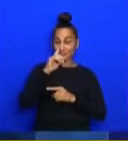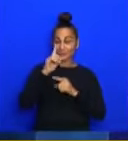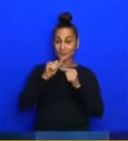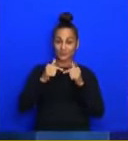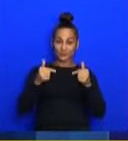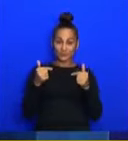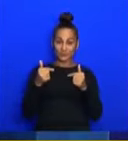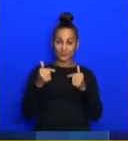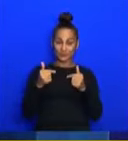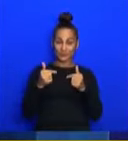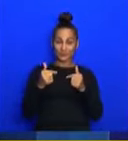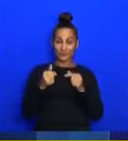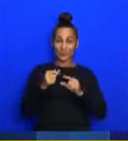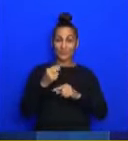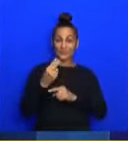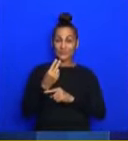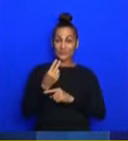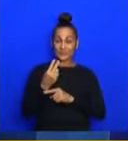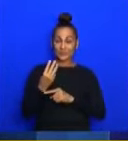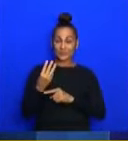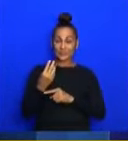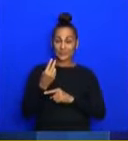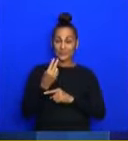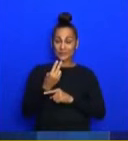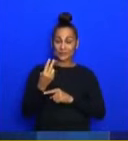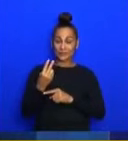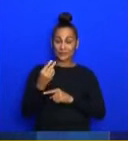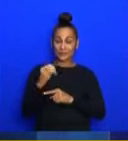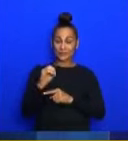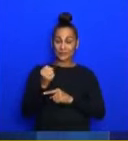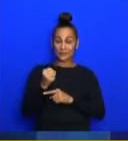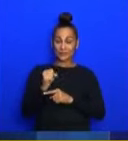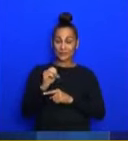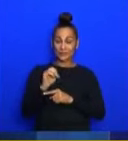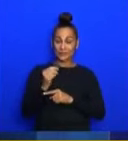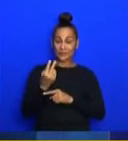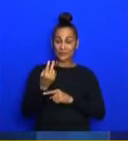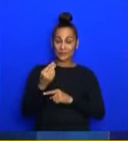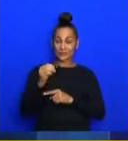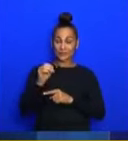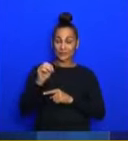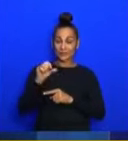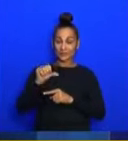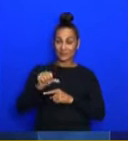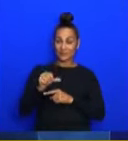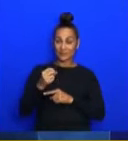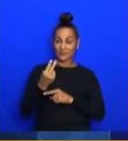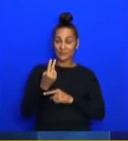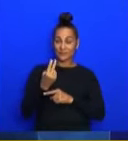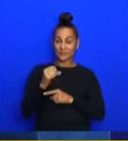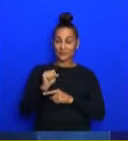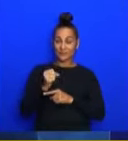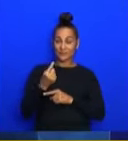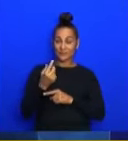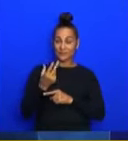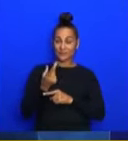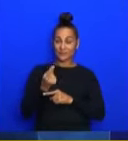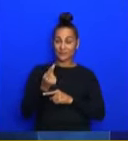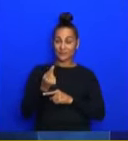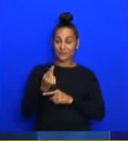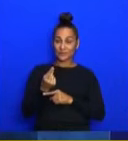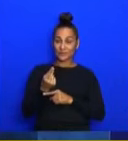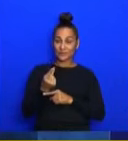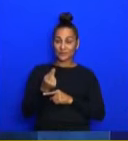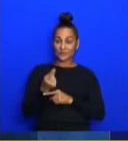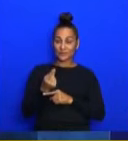864 do dia de sorte. 23, 22, 08, 02, 09, 28